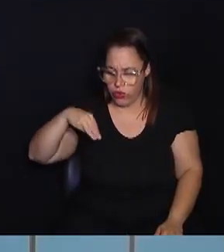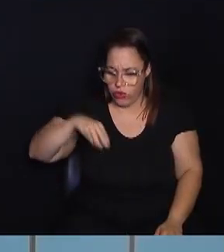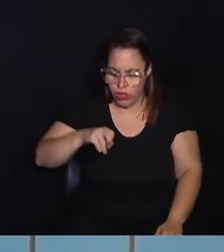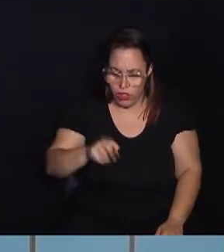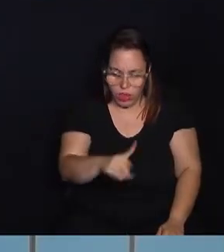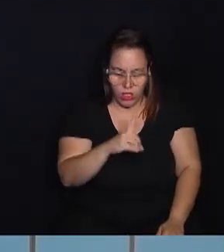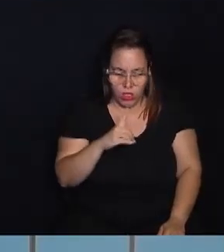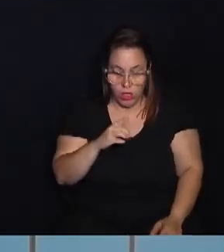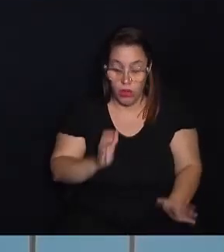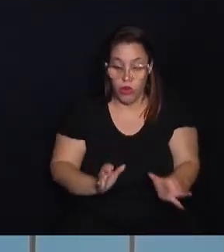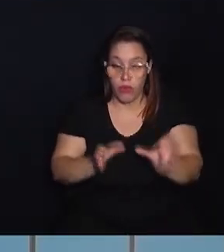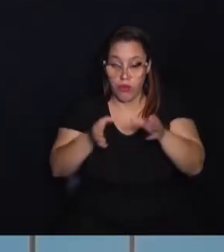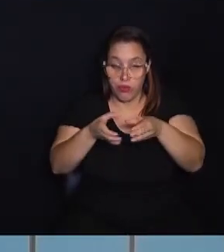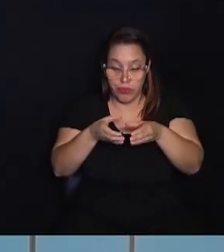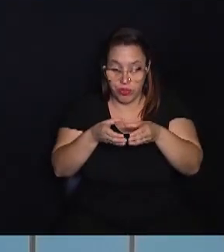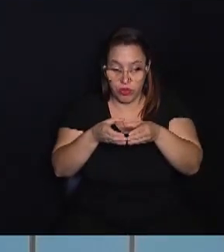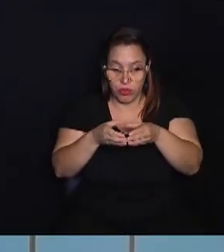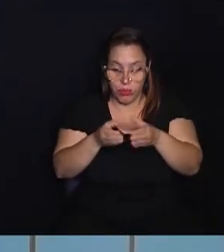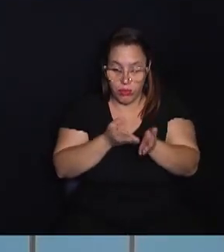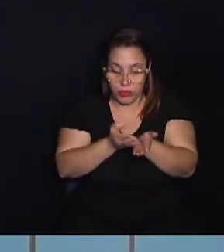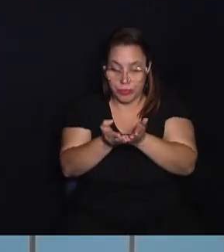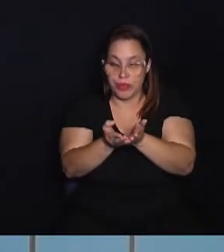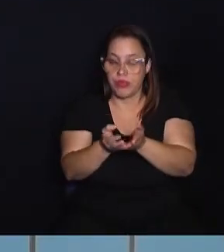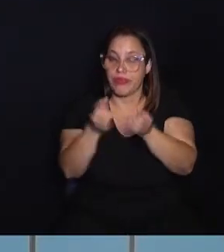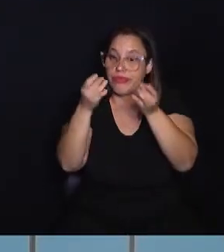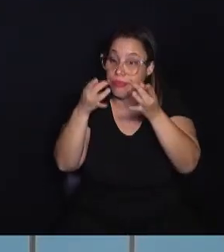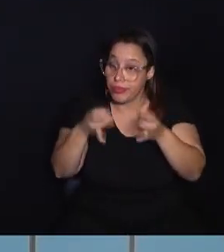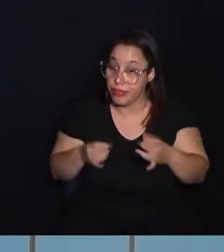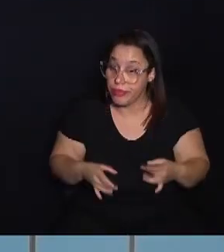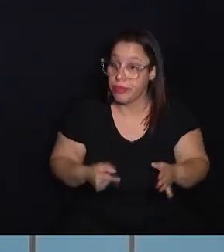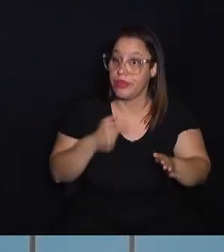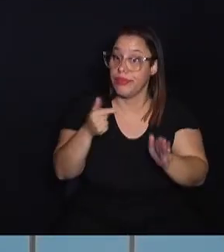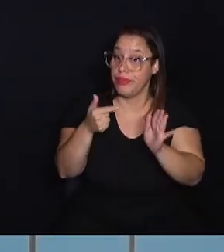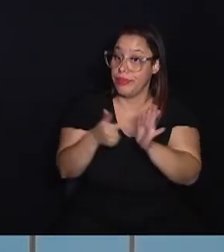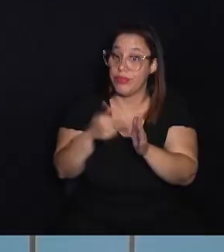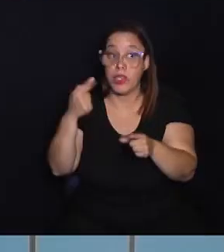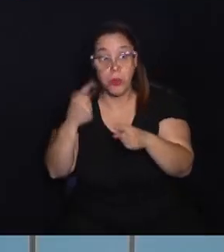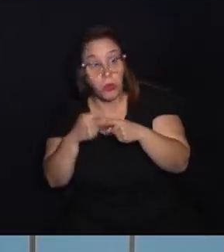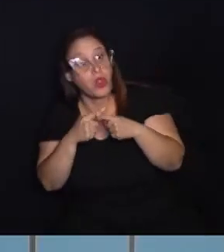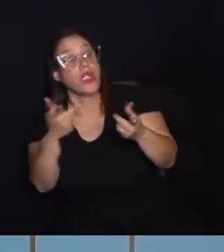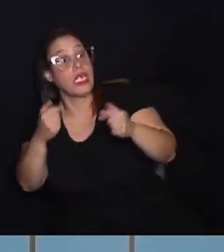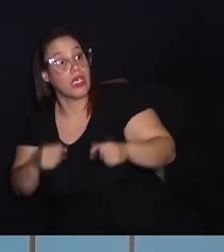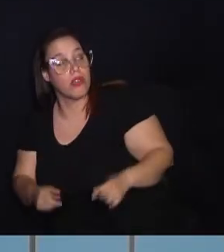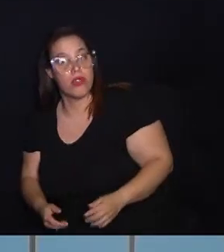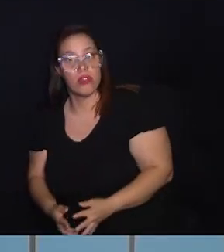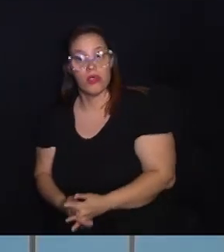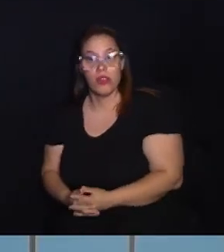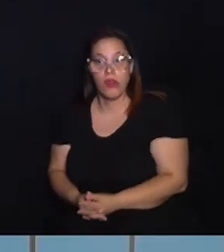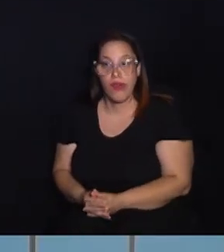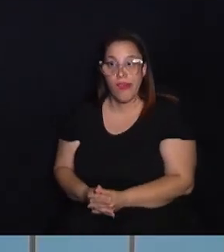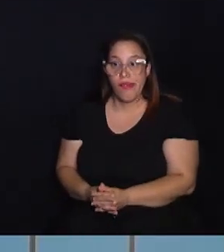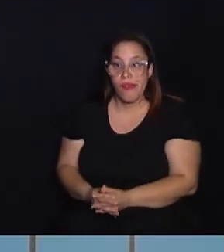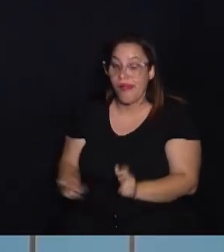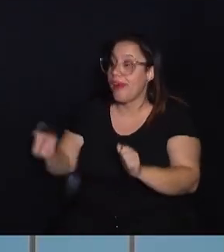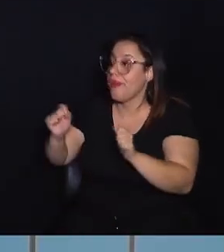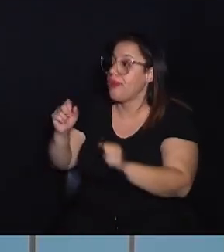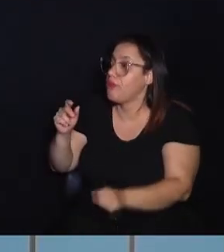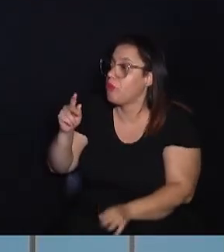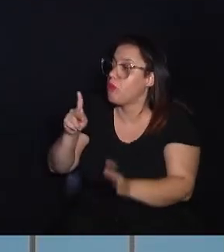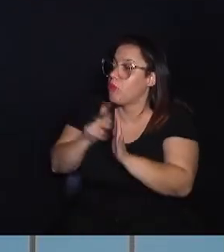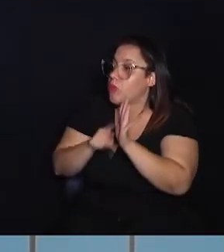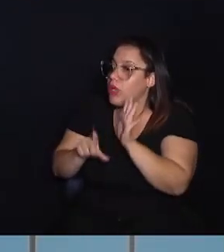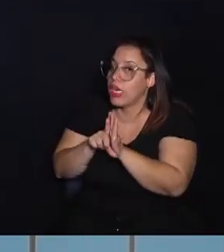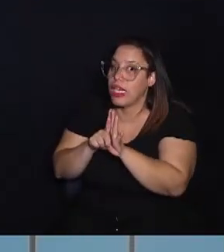estar no Congresso, nós levamos alguns especialistas que mostraram porque, para você ter uma ideia, onde estava esse PL?